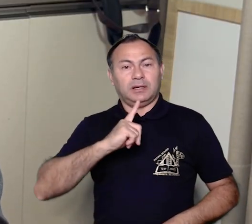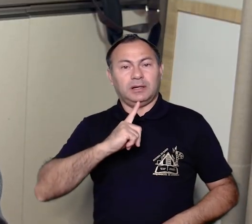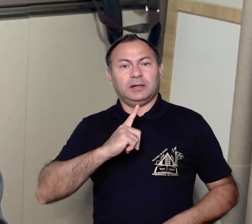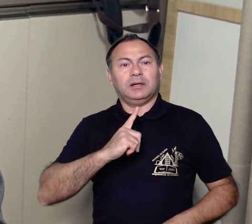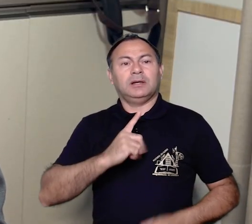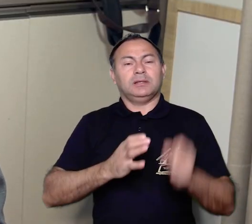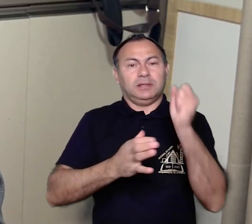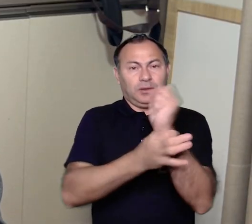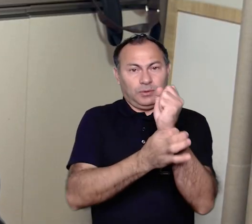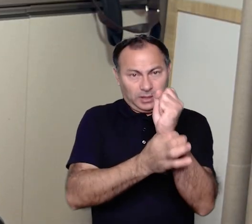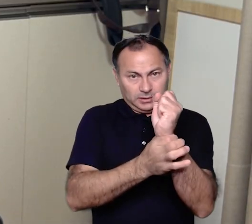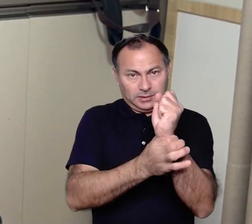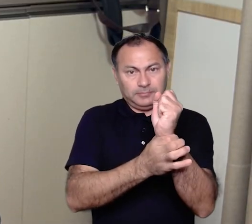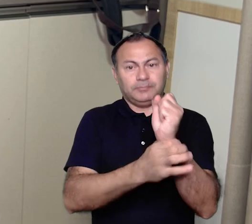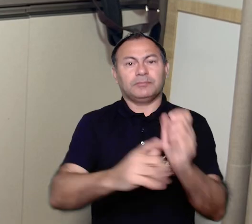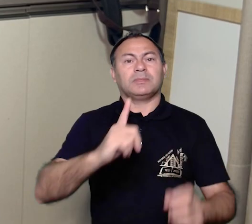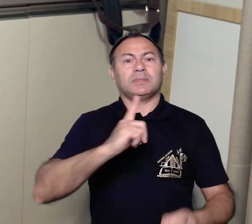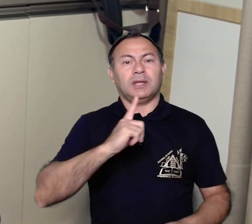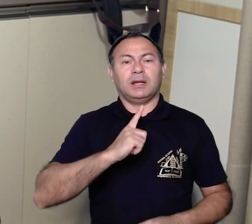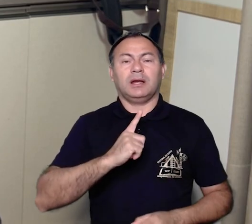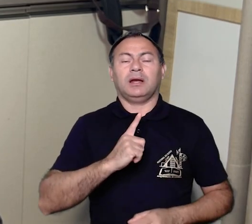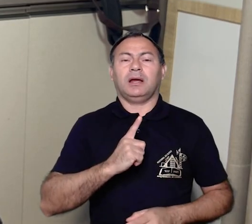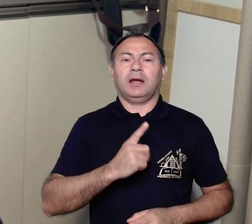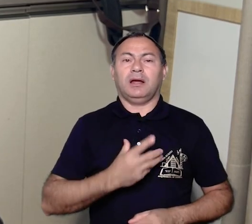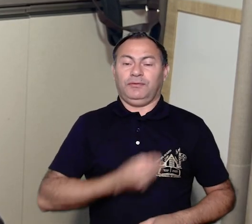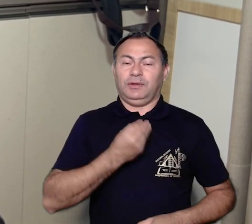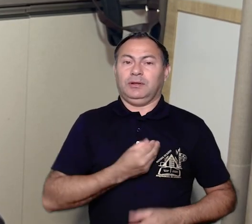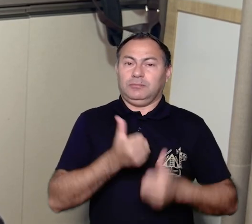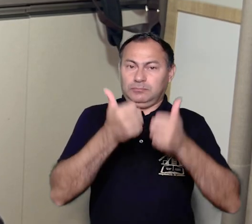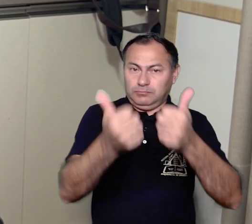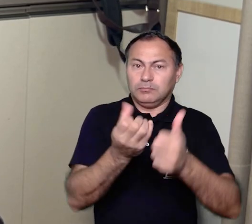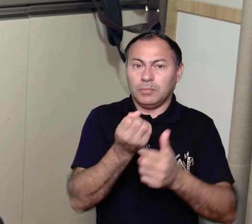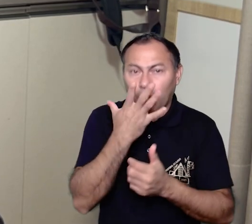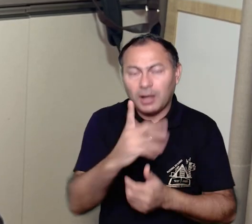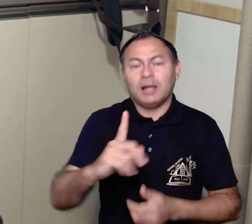terá segurança, terá alimento,